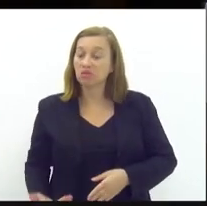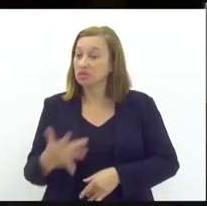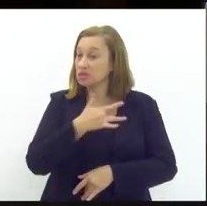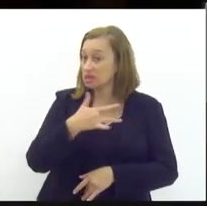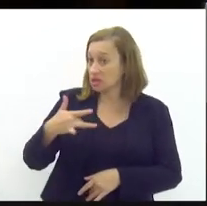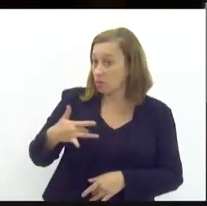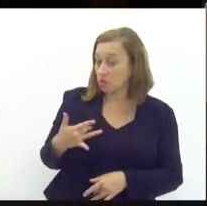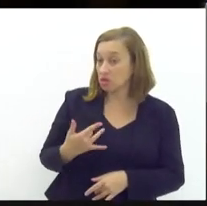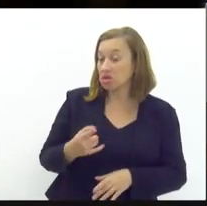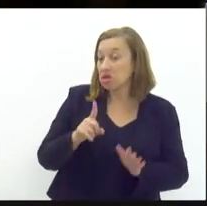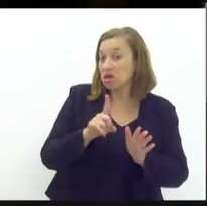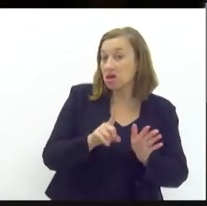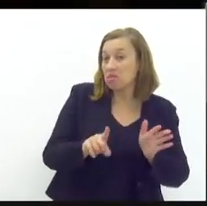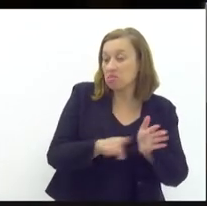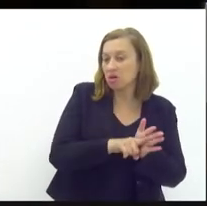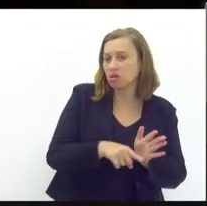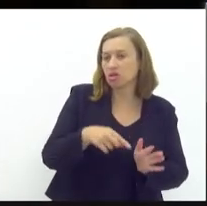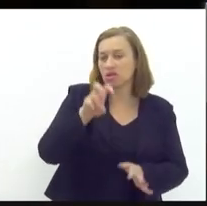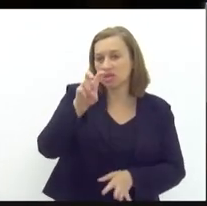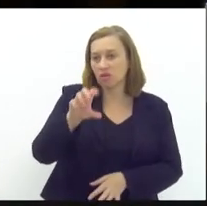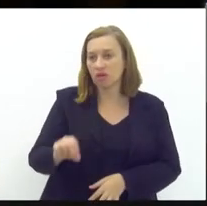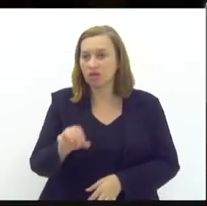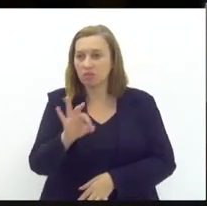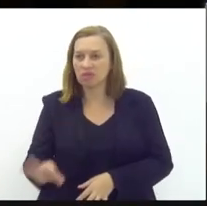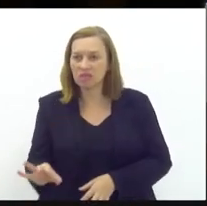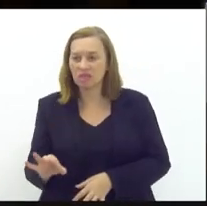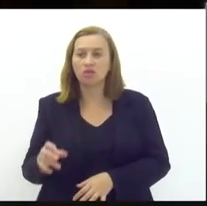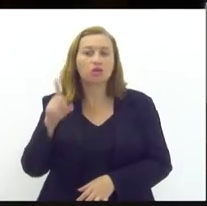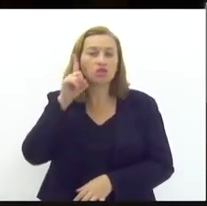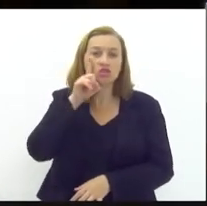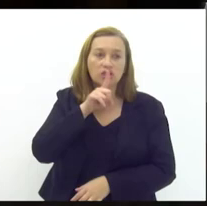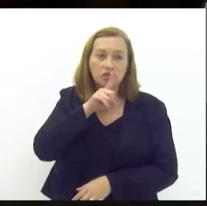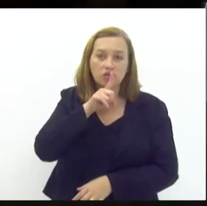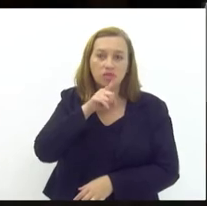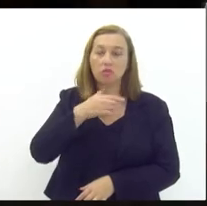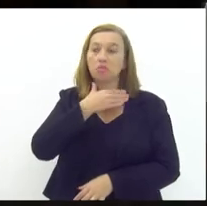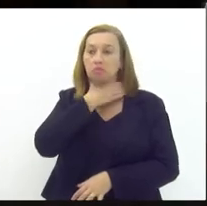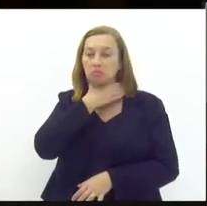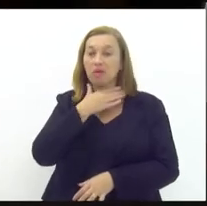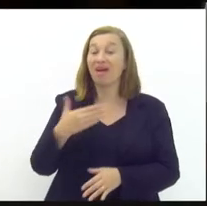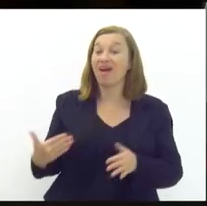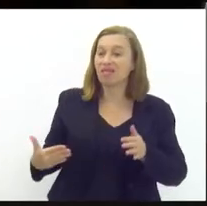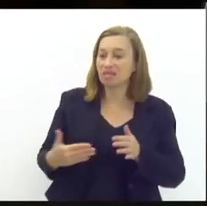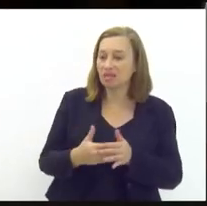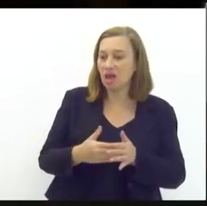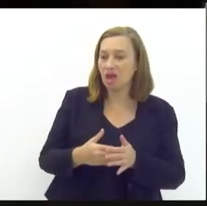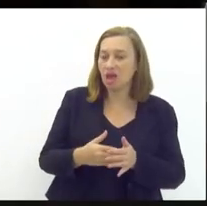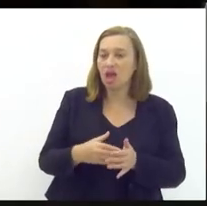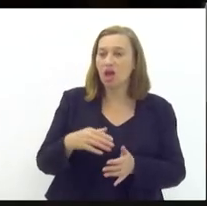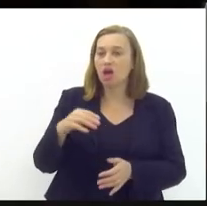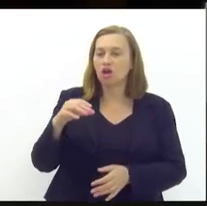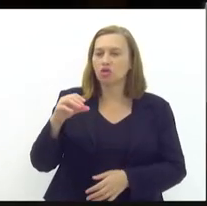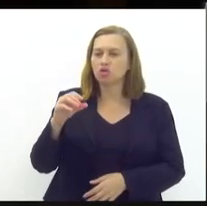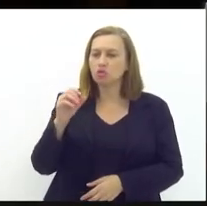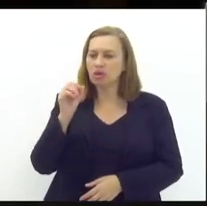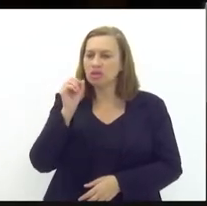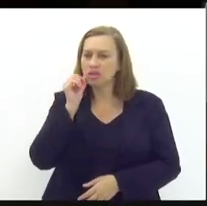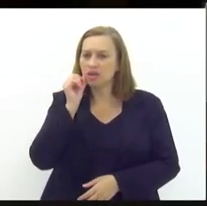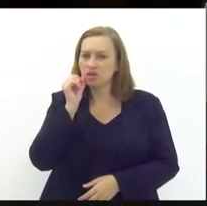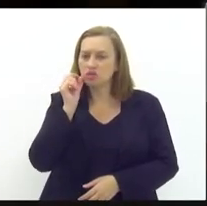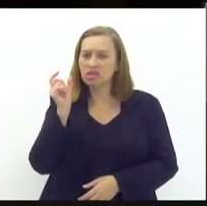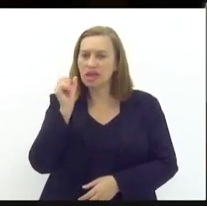que 50% os Estados Unidos já passaram disso que Obama quer até a Suíça nós ganhamos da Índia eu acho